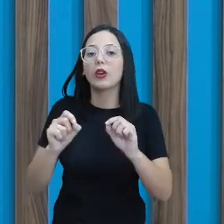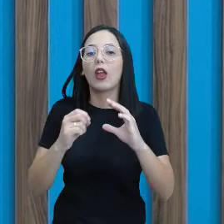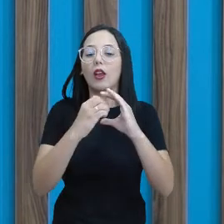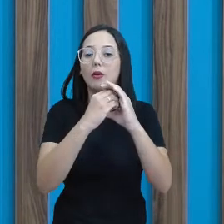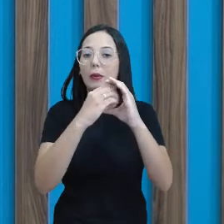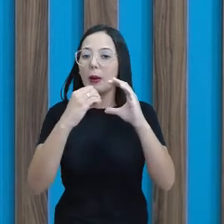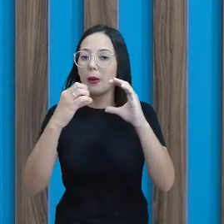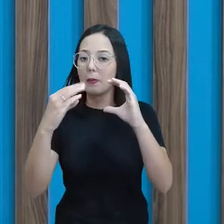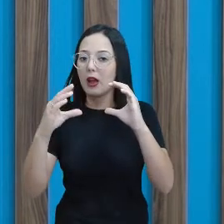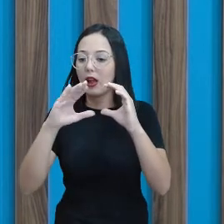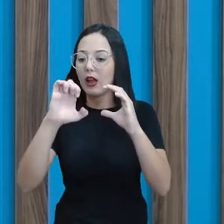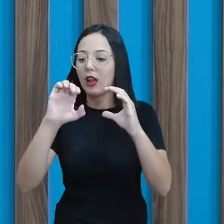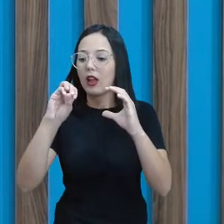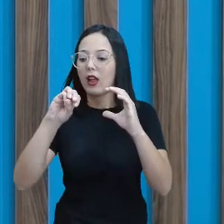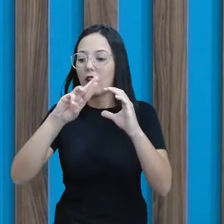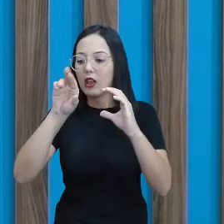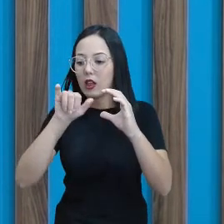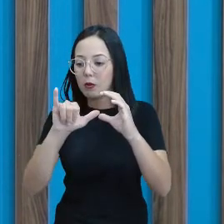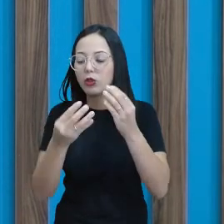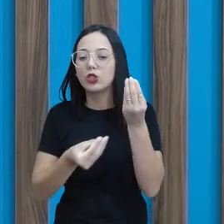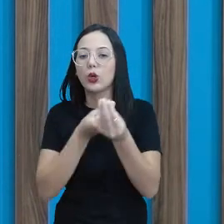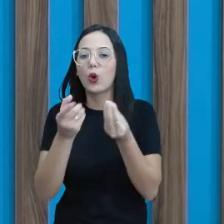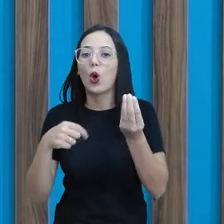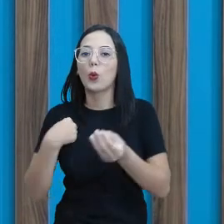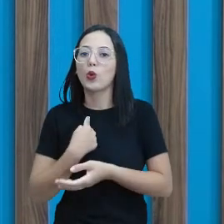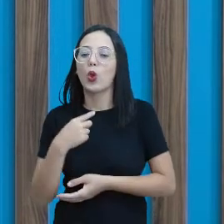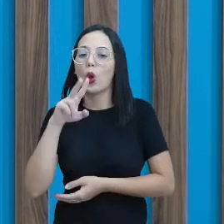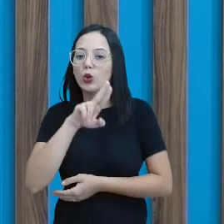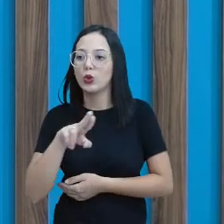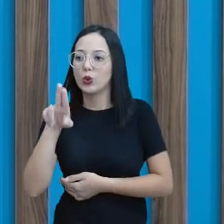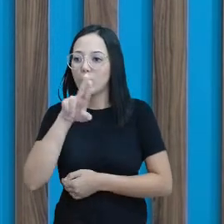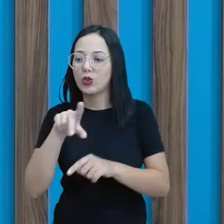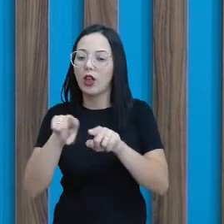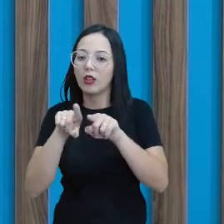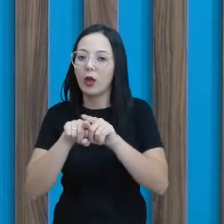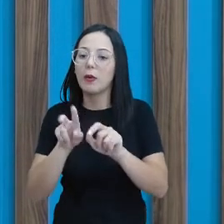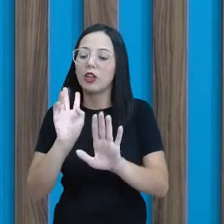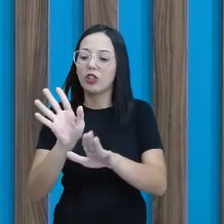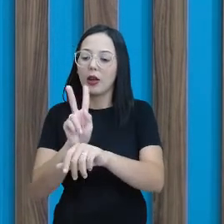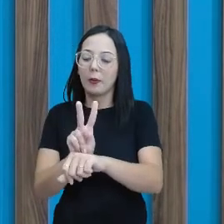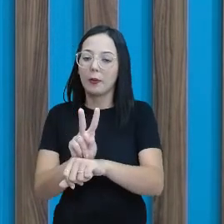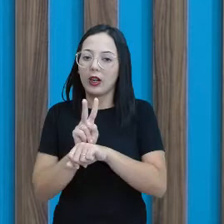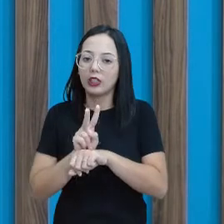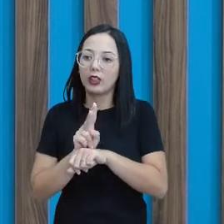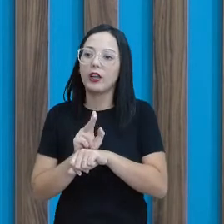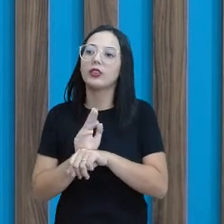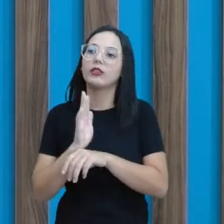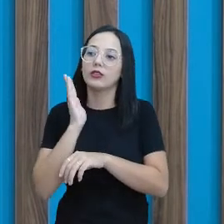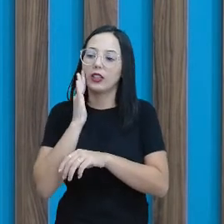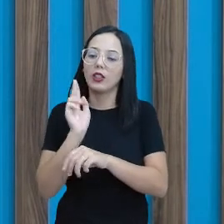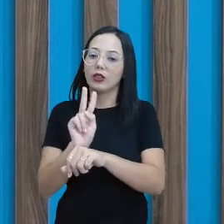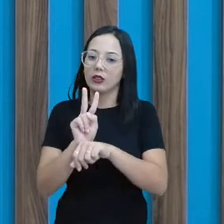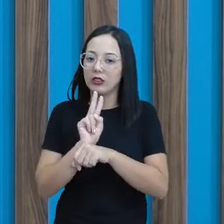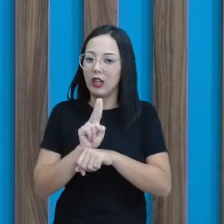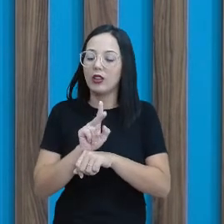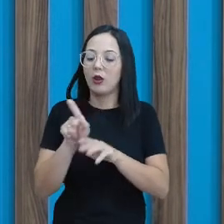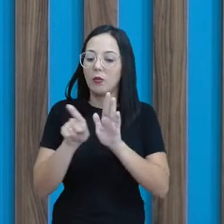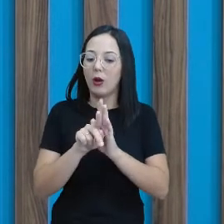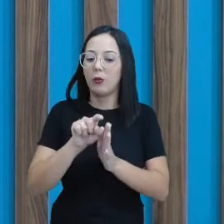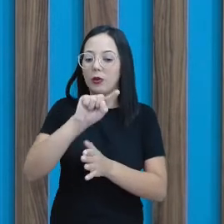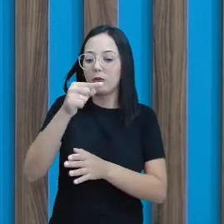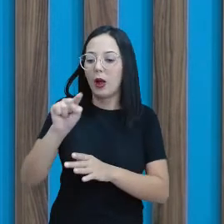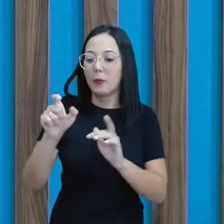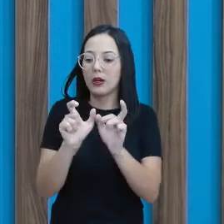né? De como a gente utiliza aí os sinais de pontuação. Emprestaram completamente os sinais de pontuação